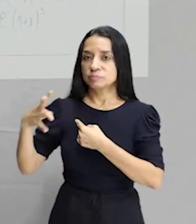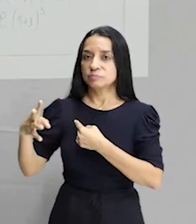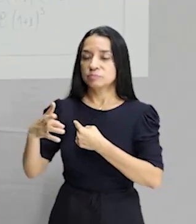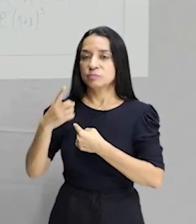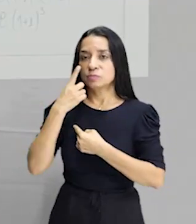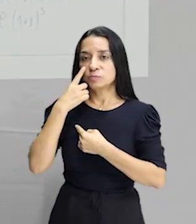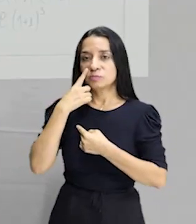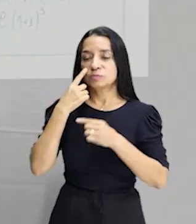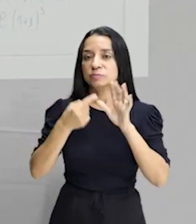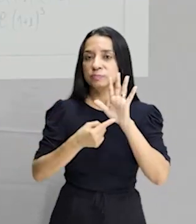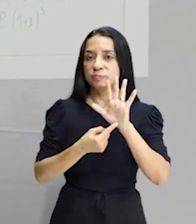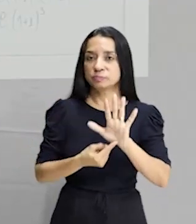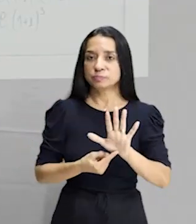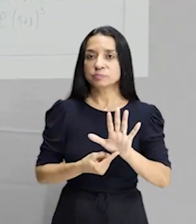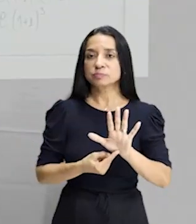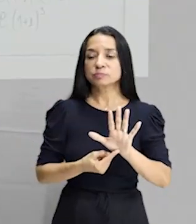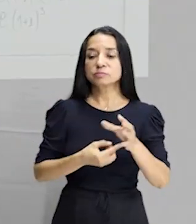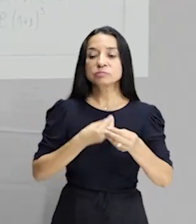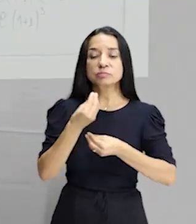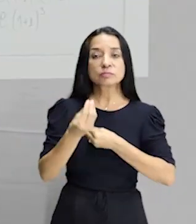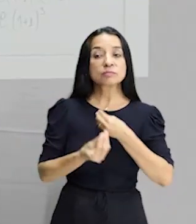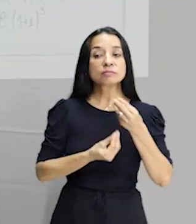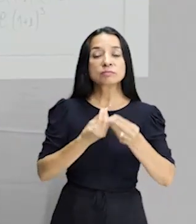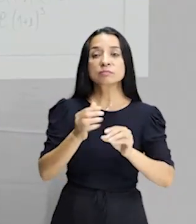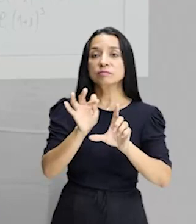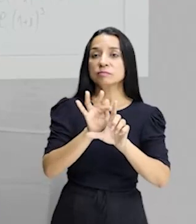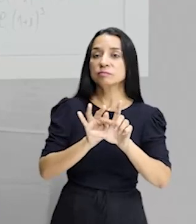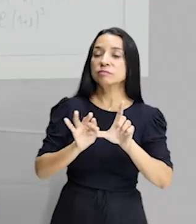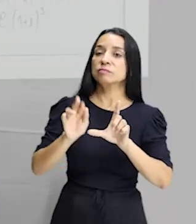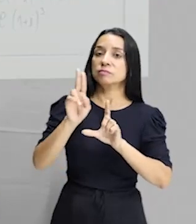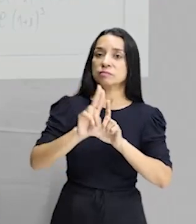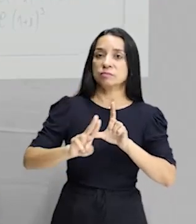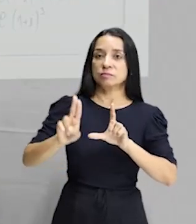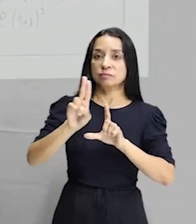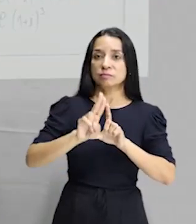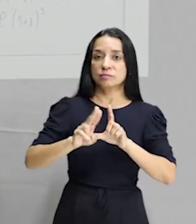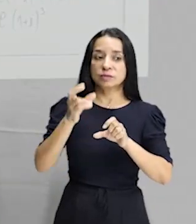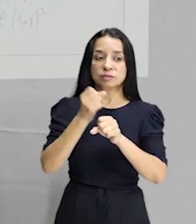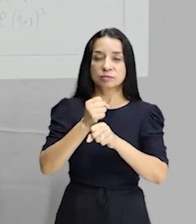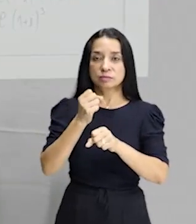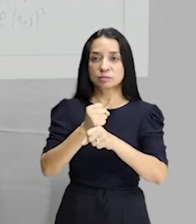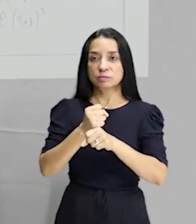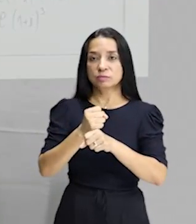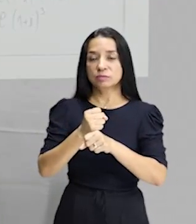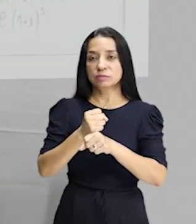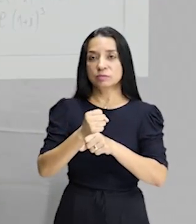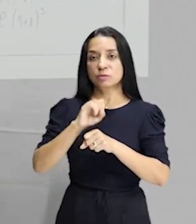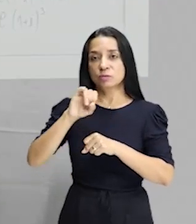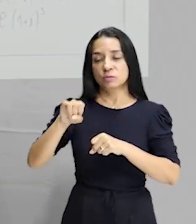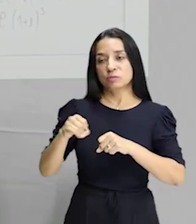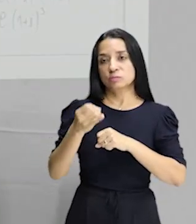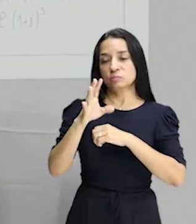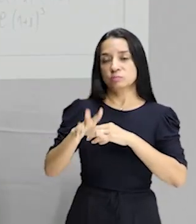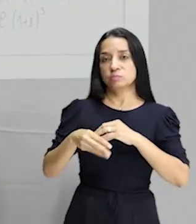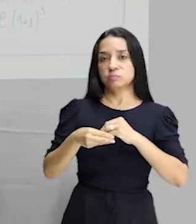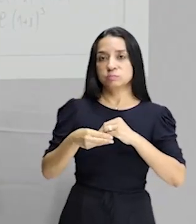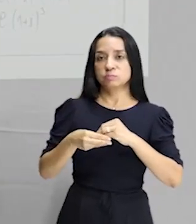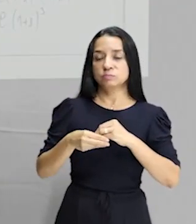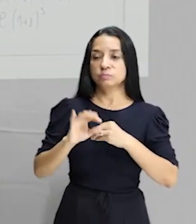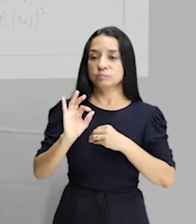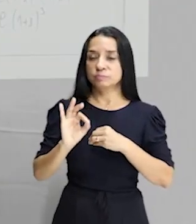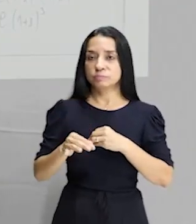gente é demonstrar a fórmula que se vai usar para calcular um juro composto